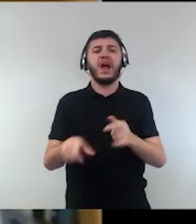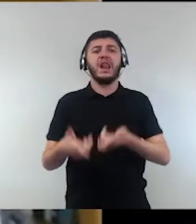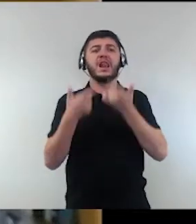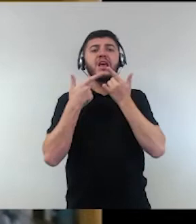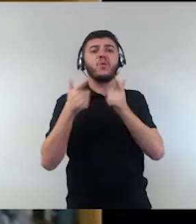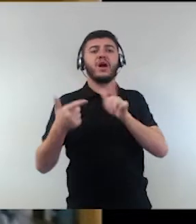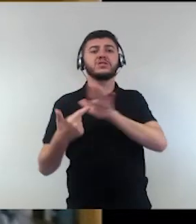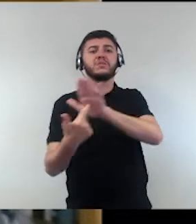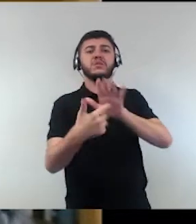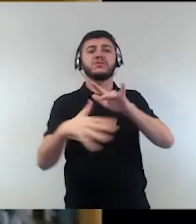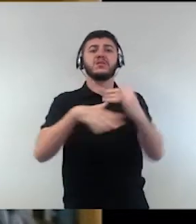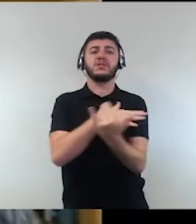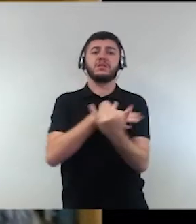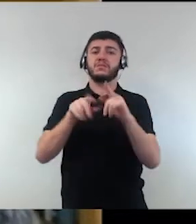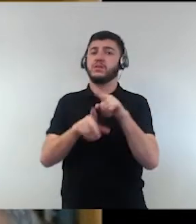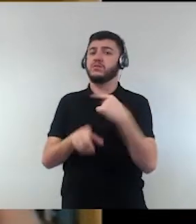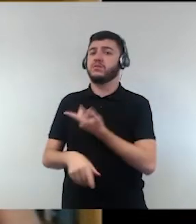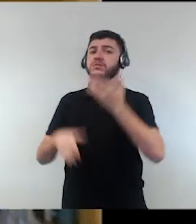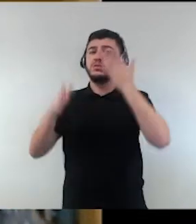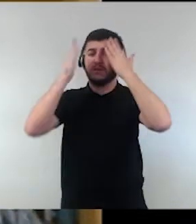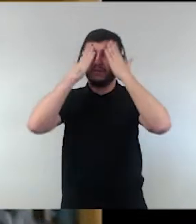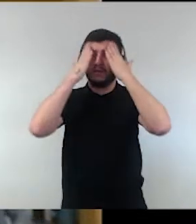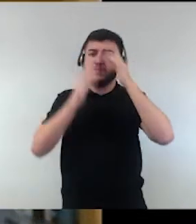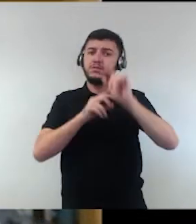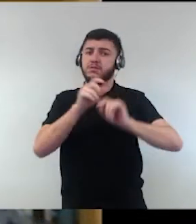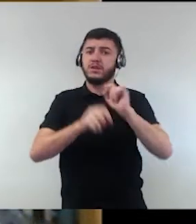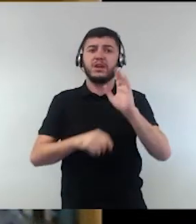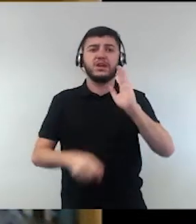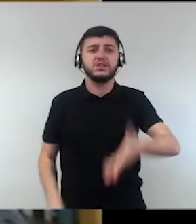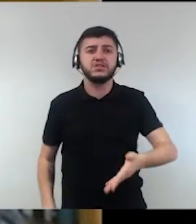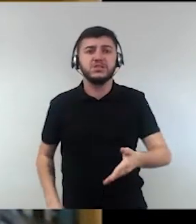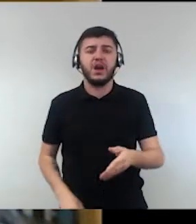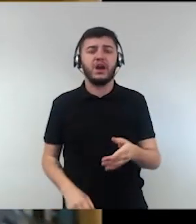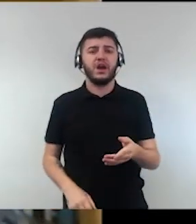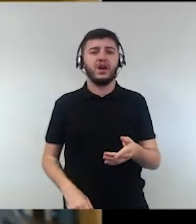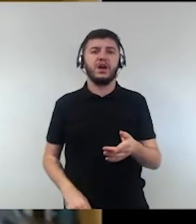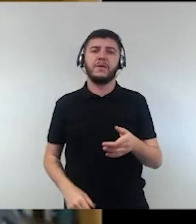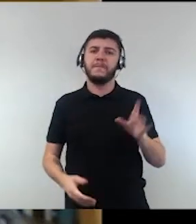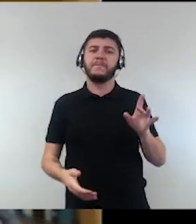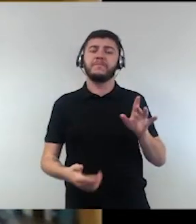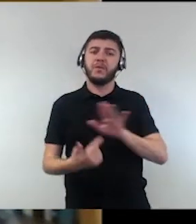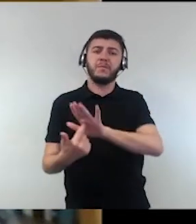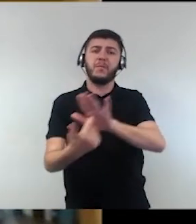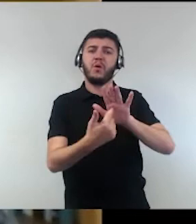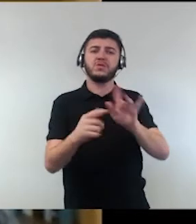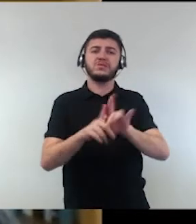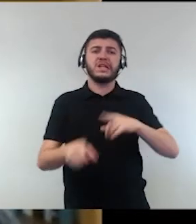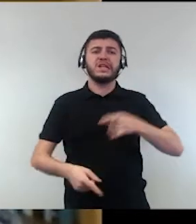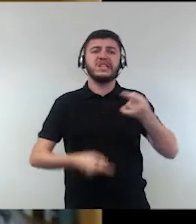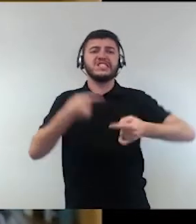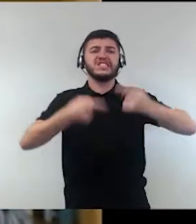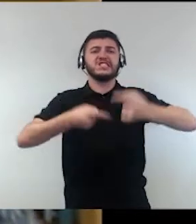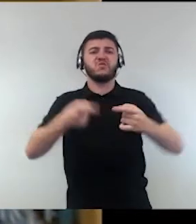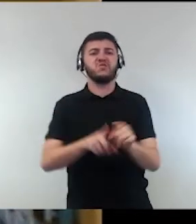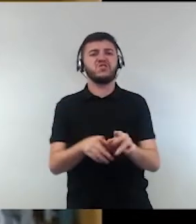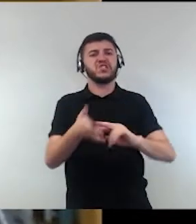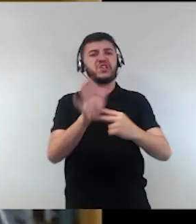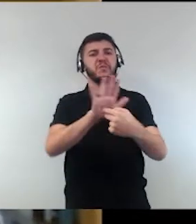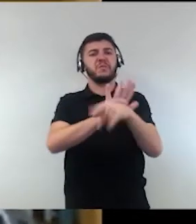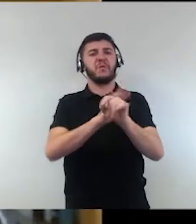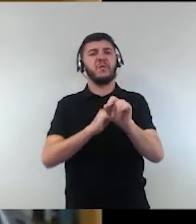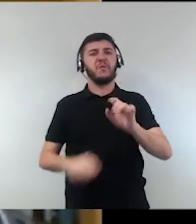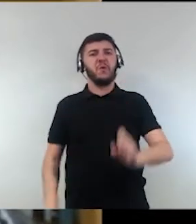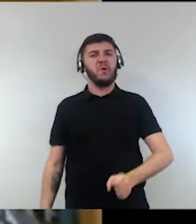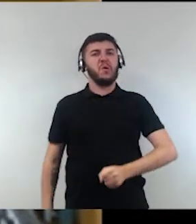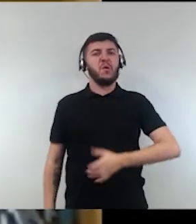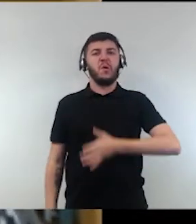que é uma linguagem que reiteradamente afirma um discurso de ódio e indica